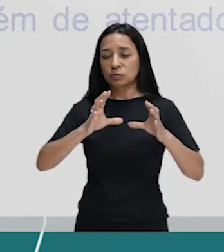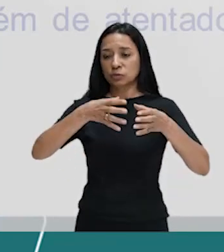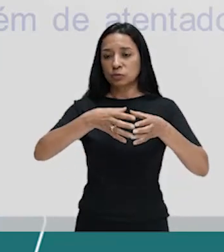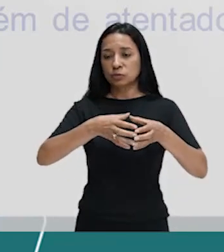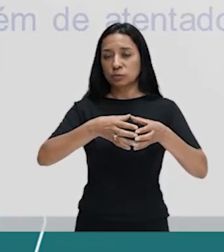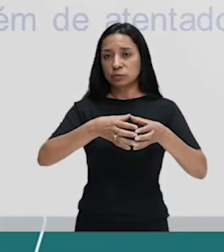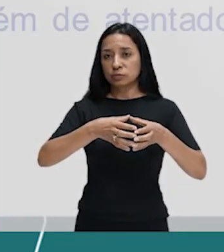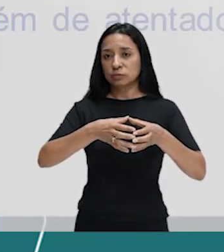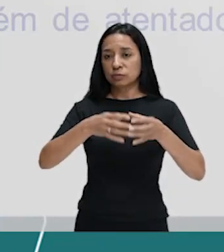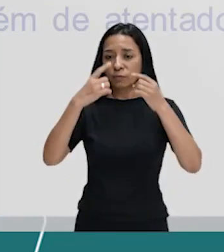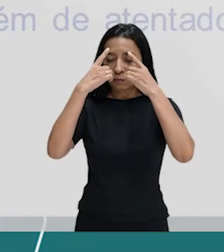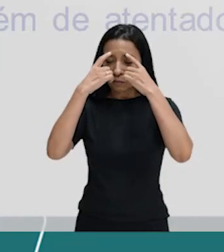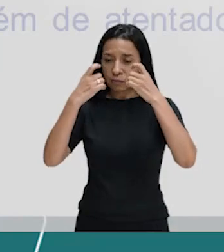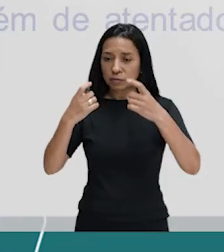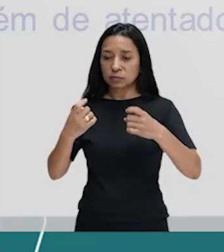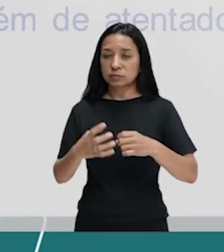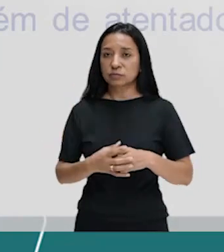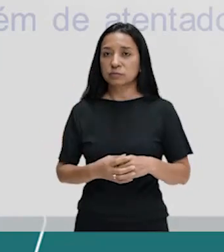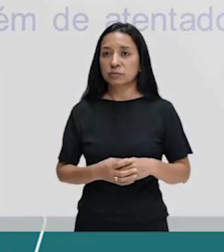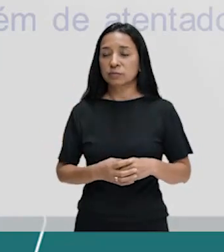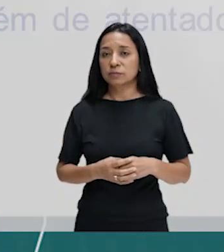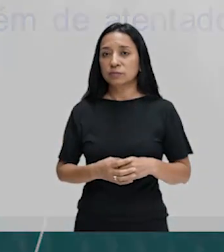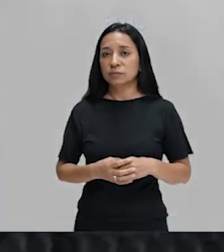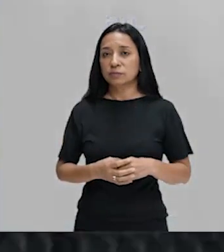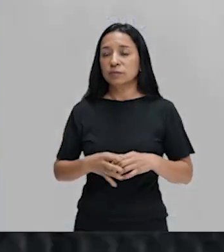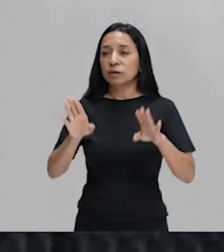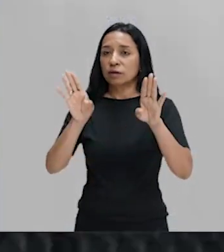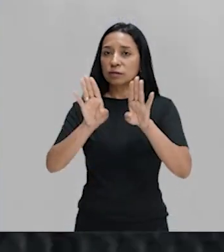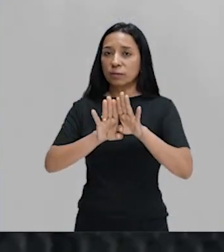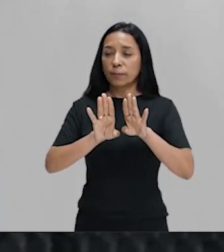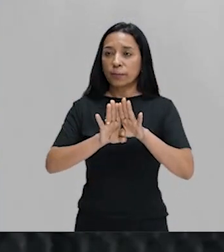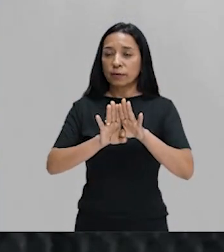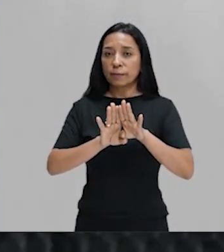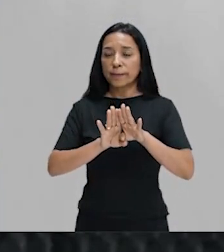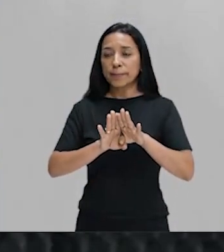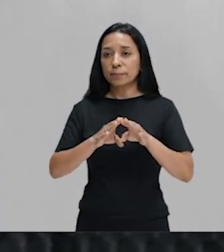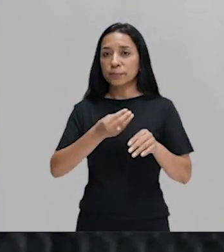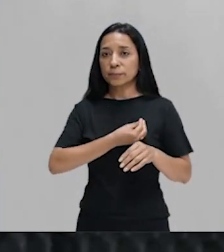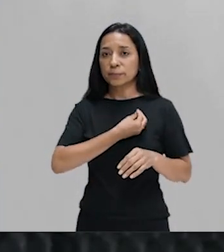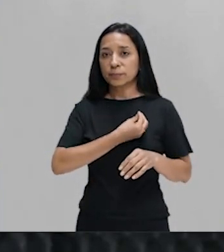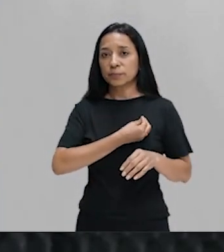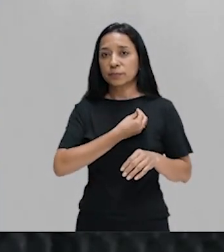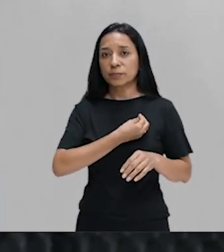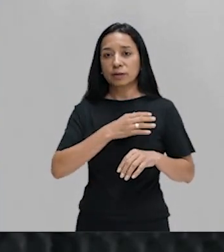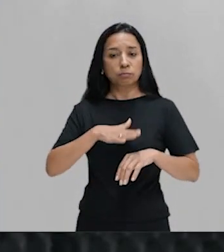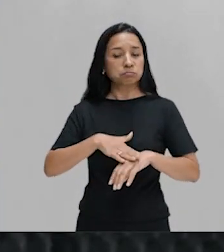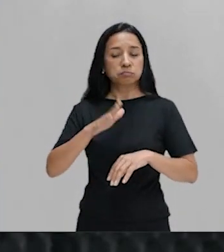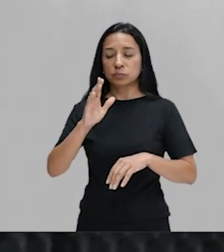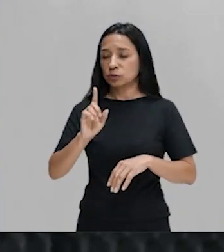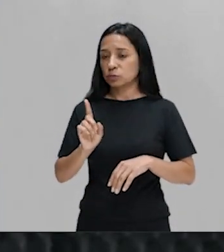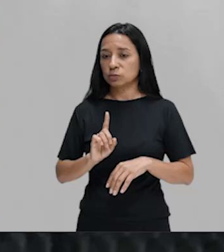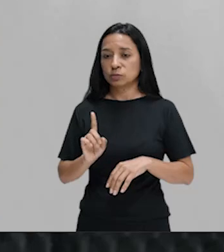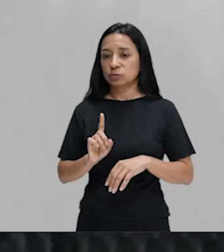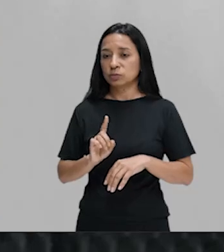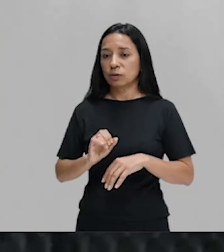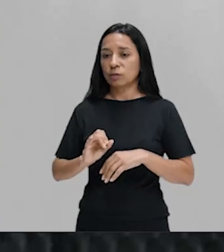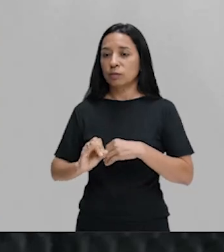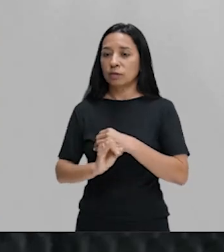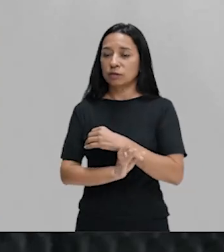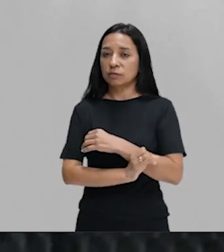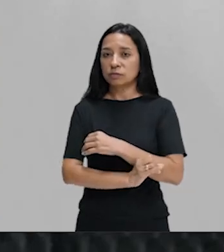caso, por exemplo, do Estado Islâmico. Além disso, essa presença não melhorou a infraestrutura do